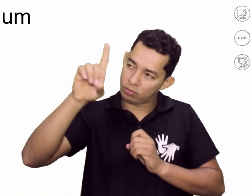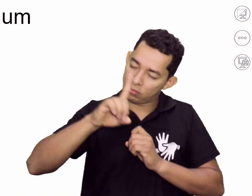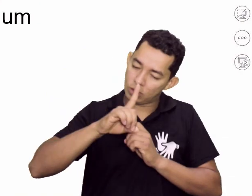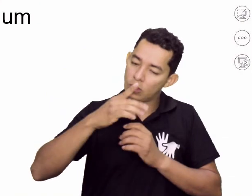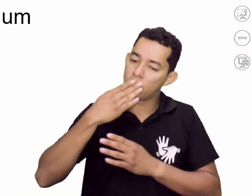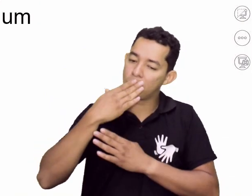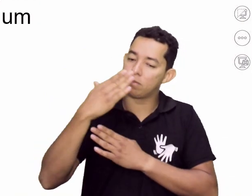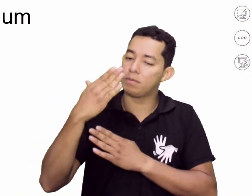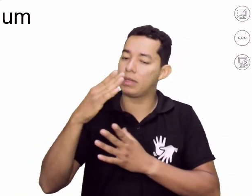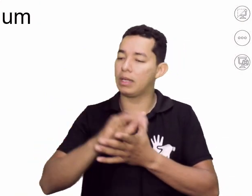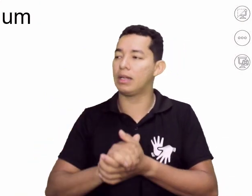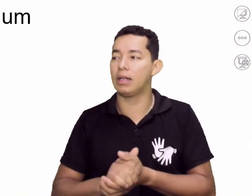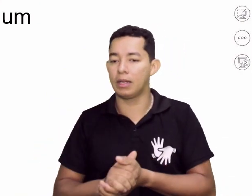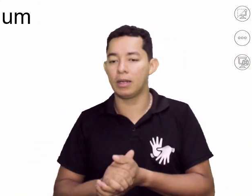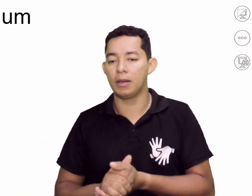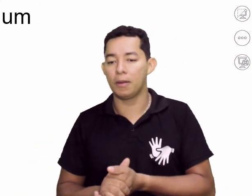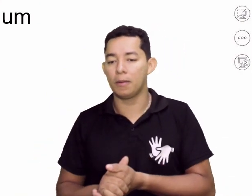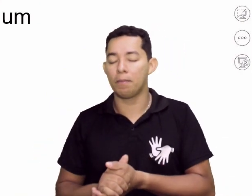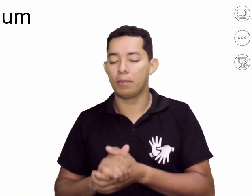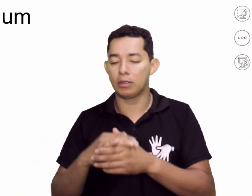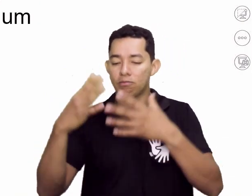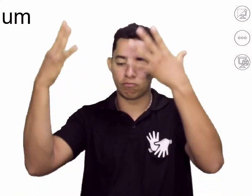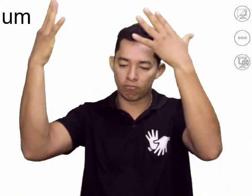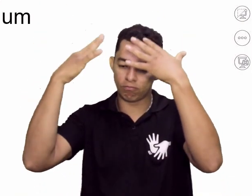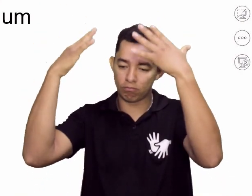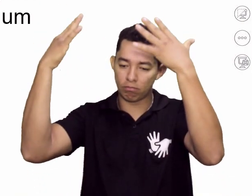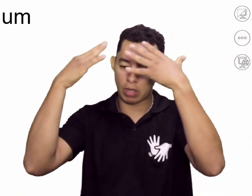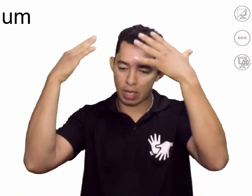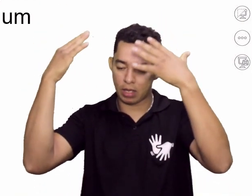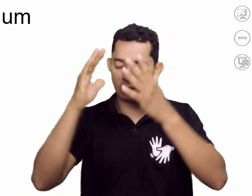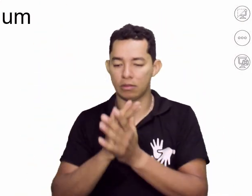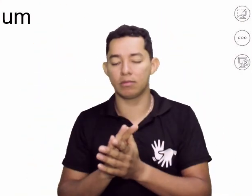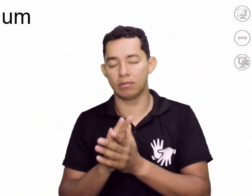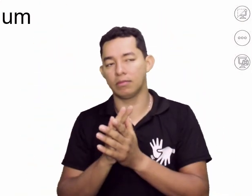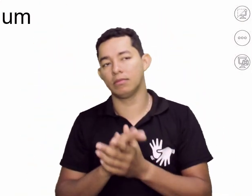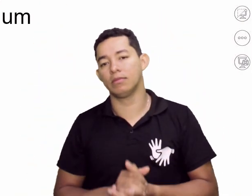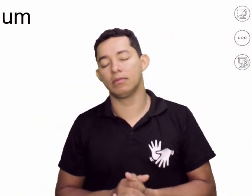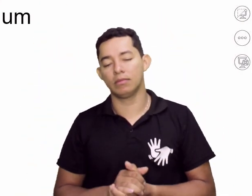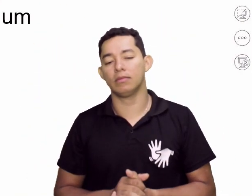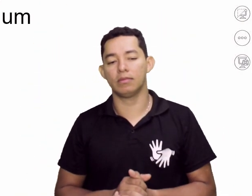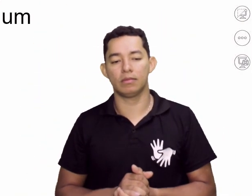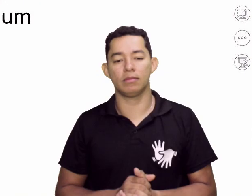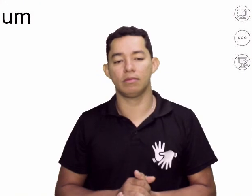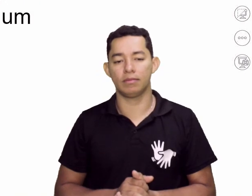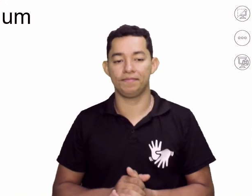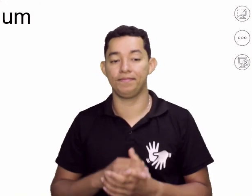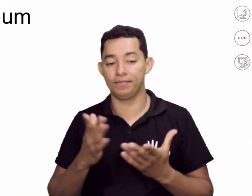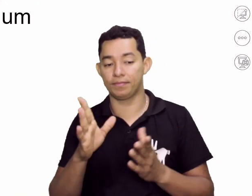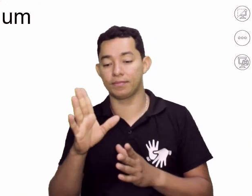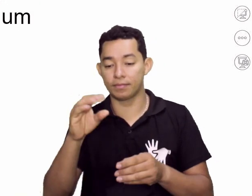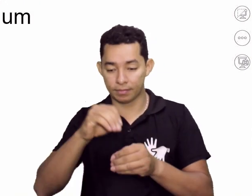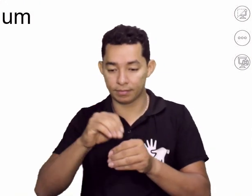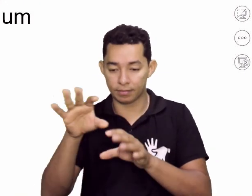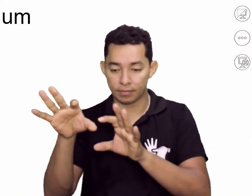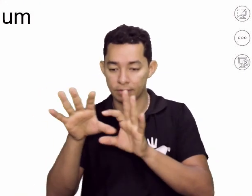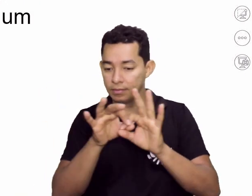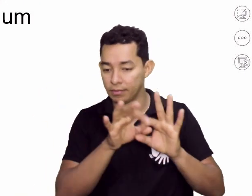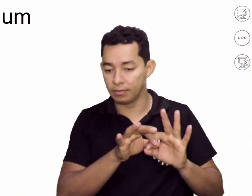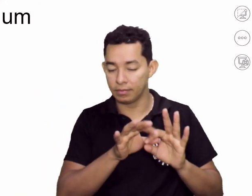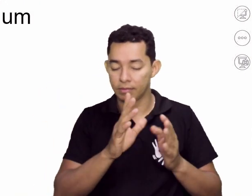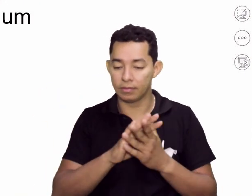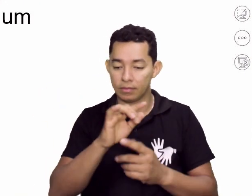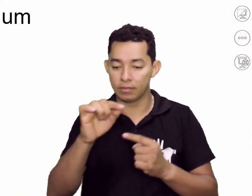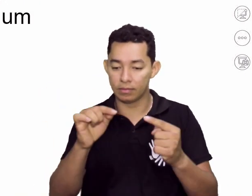Pedindo aos espíritos, tinha muito isso também. Tá? Nesse contexto, a função inicial da